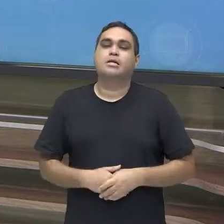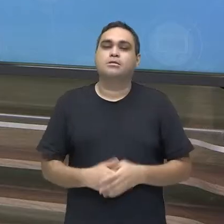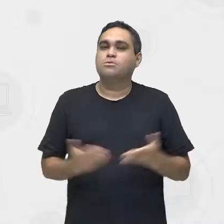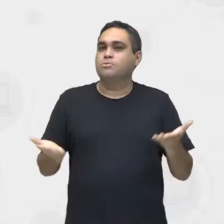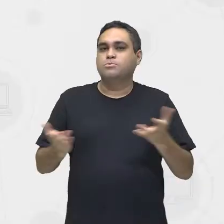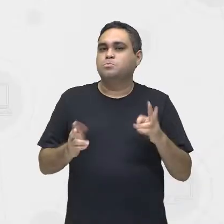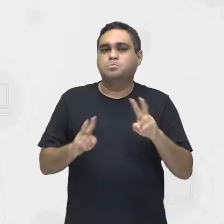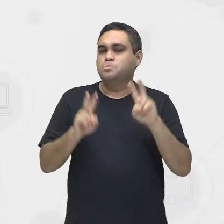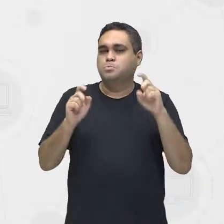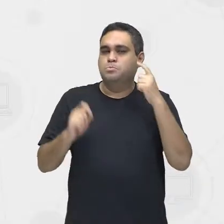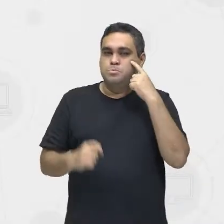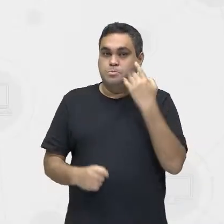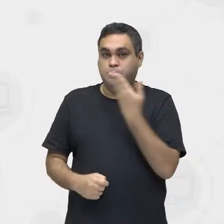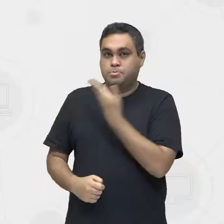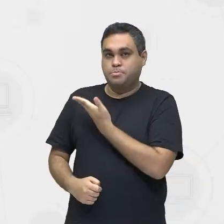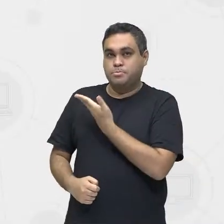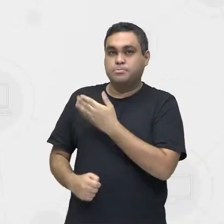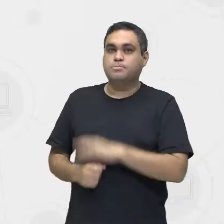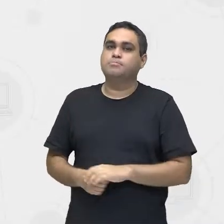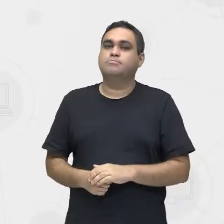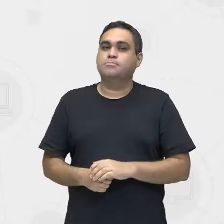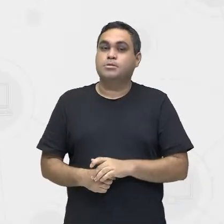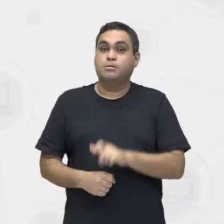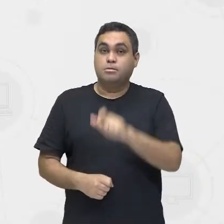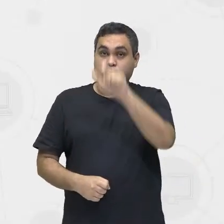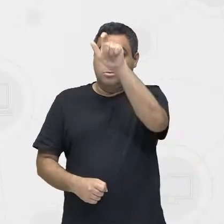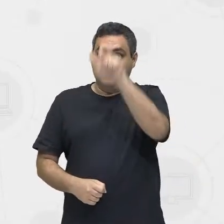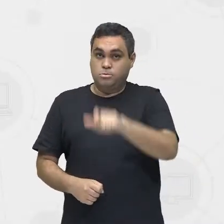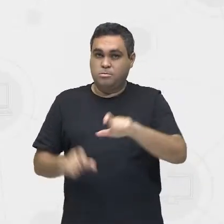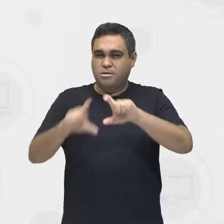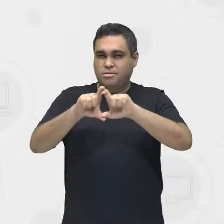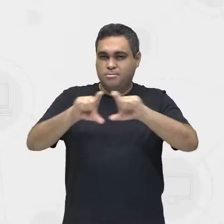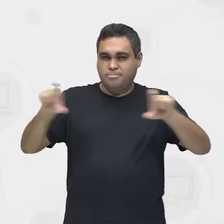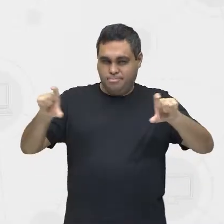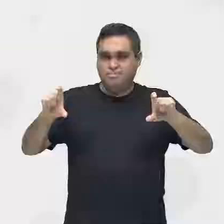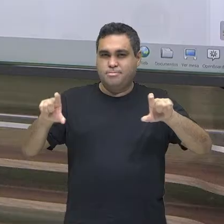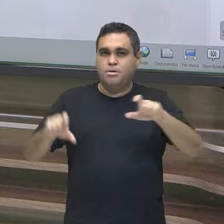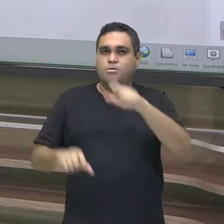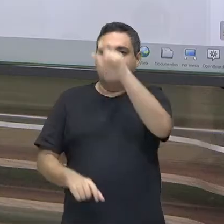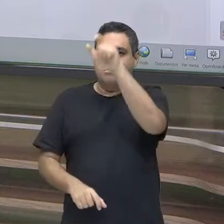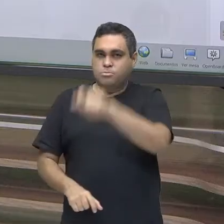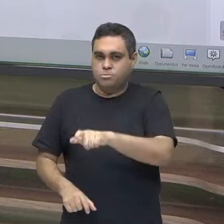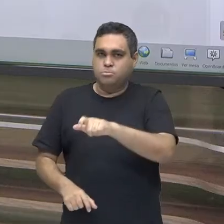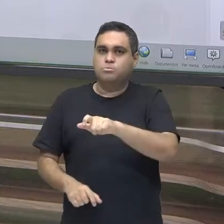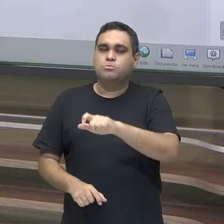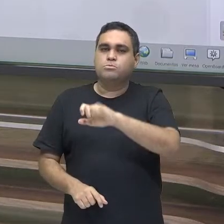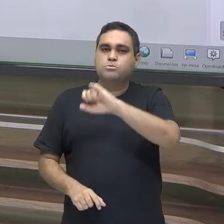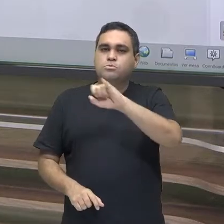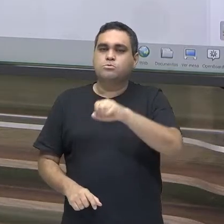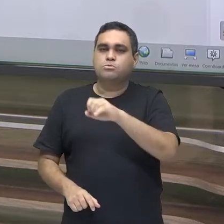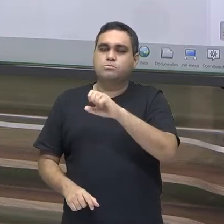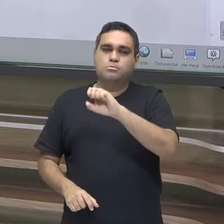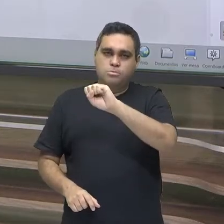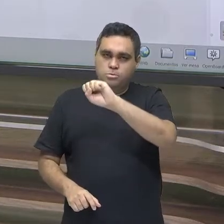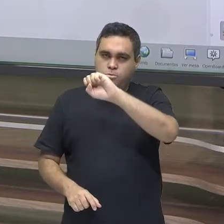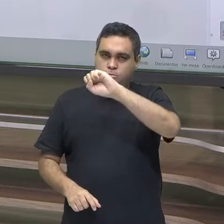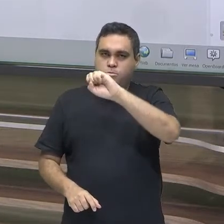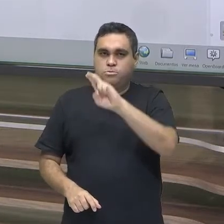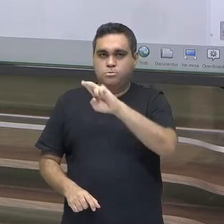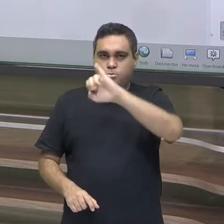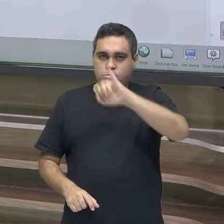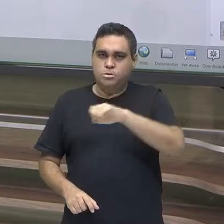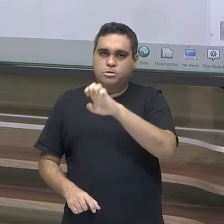vamos estudar sobre o sujeito da oração. Nossa aula de número 184